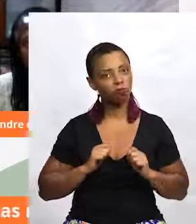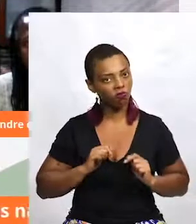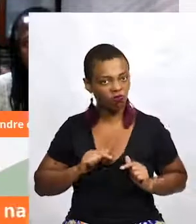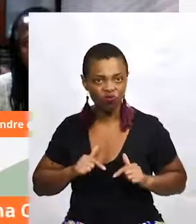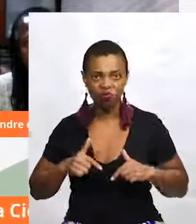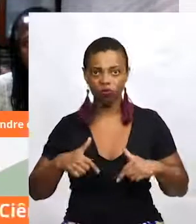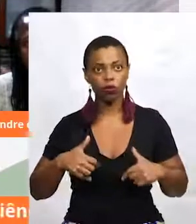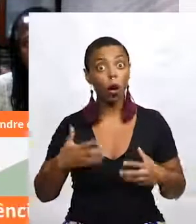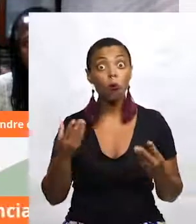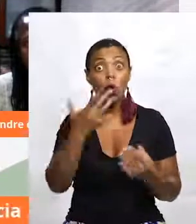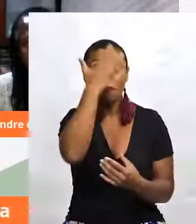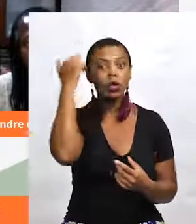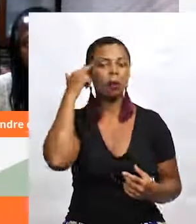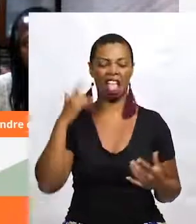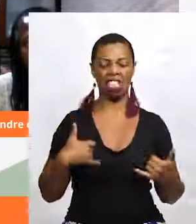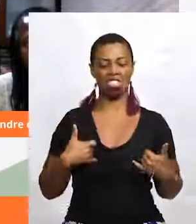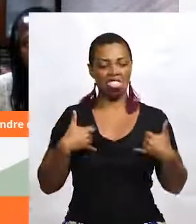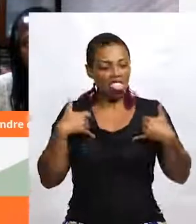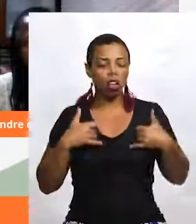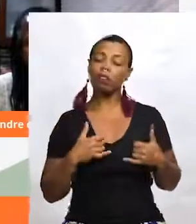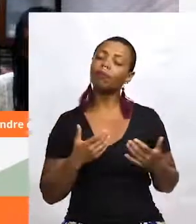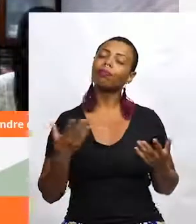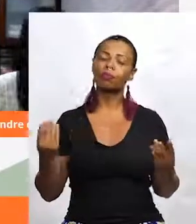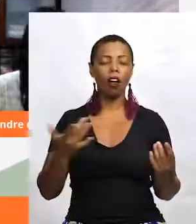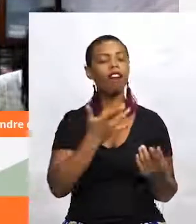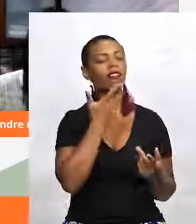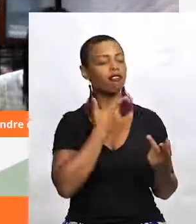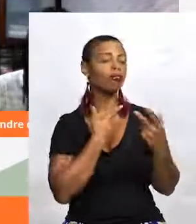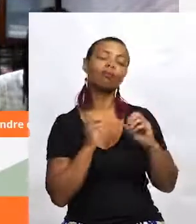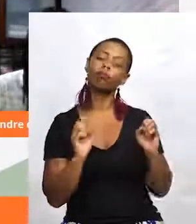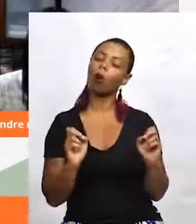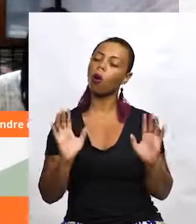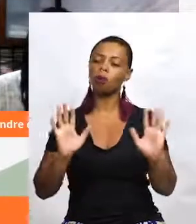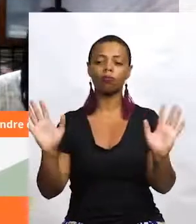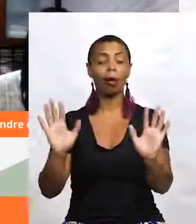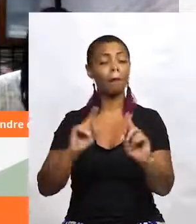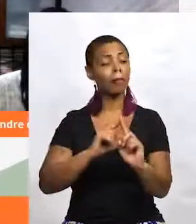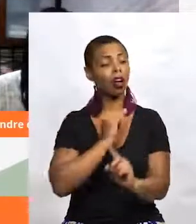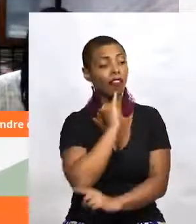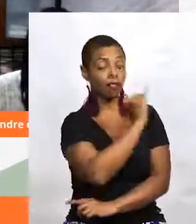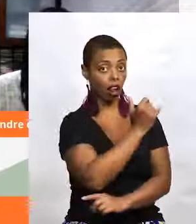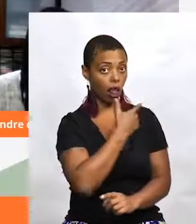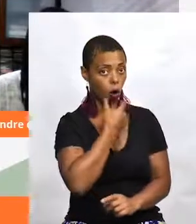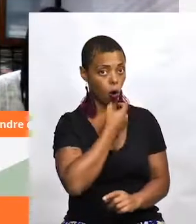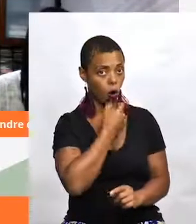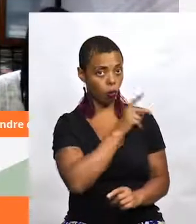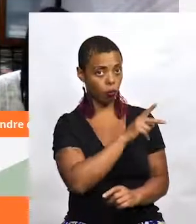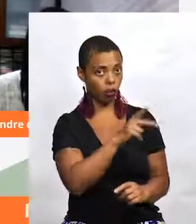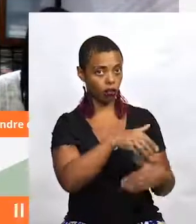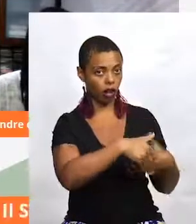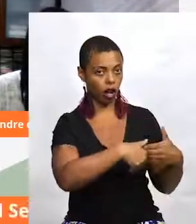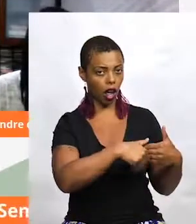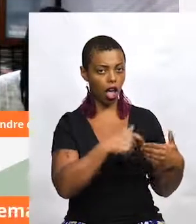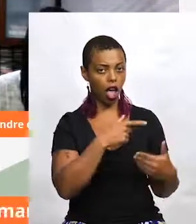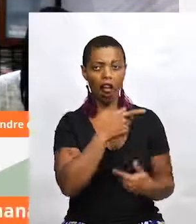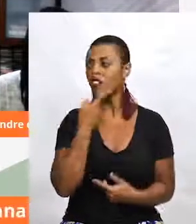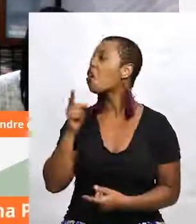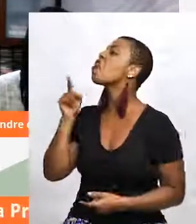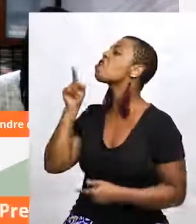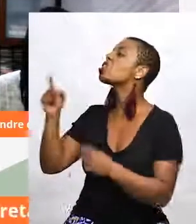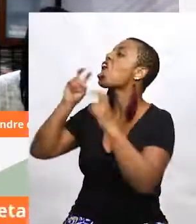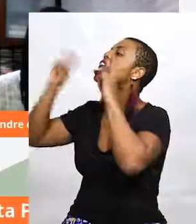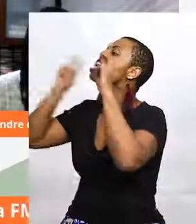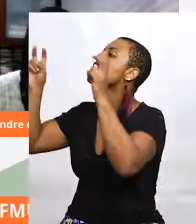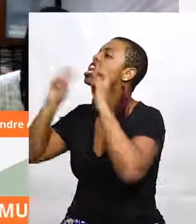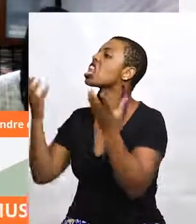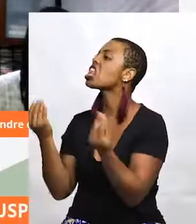arrogância, muitos, muitos. E aí eu tive que falar para o meu orientador uma vez, que ele falava que eu gritava muito. Eu falei, você pode se dar o